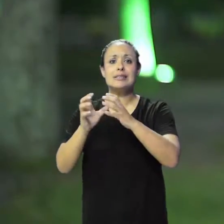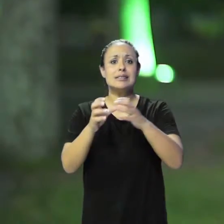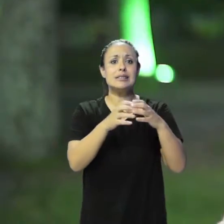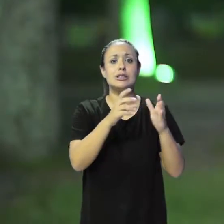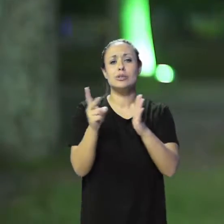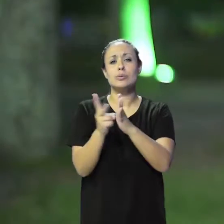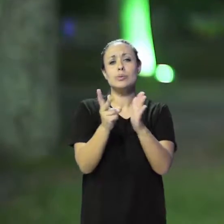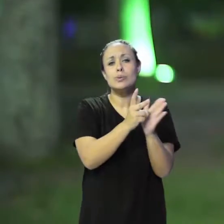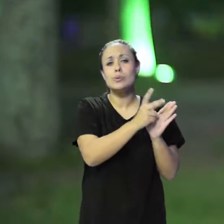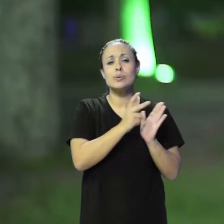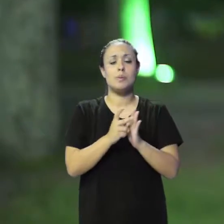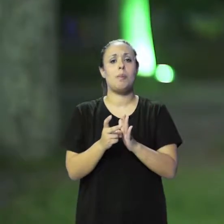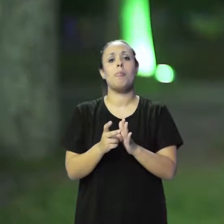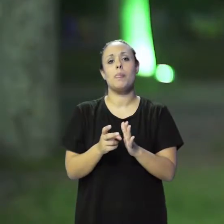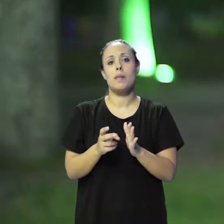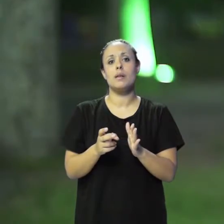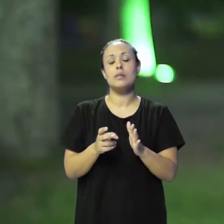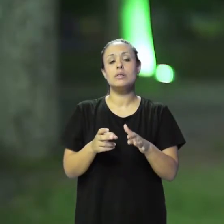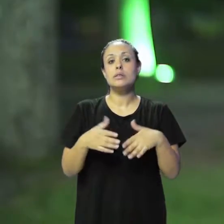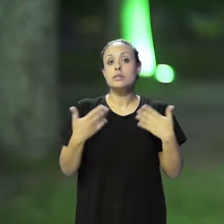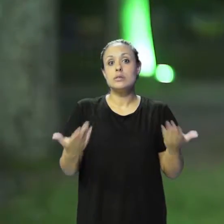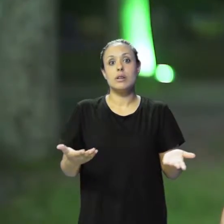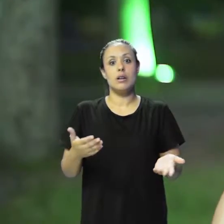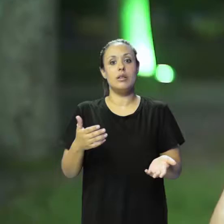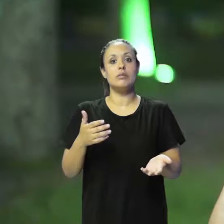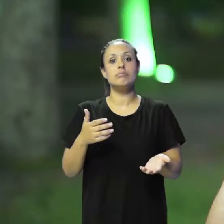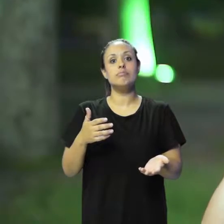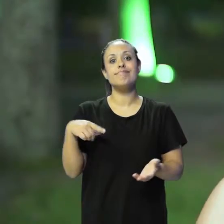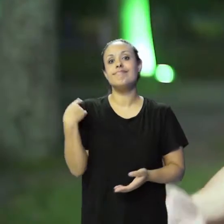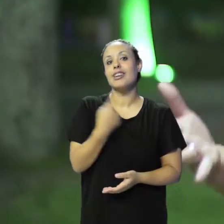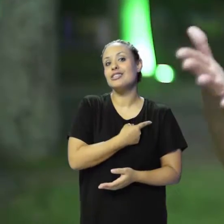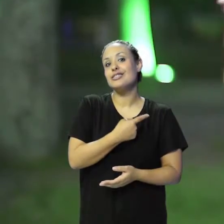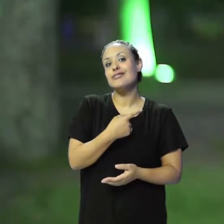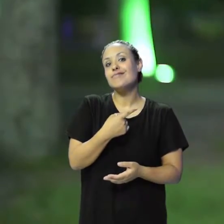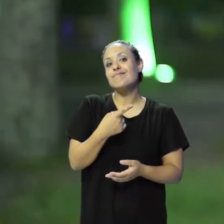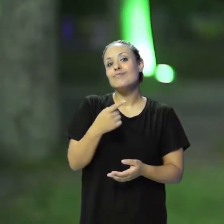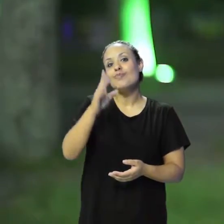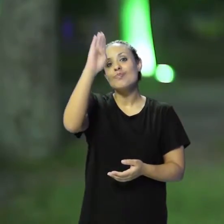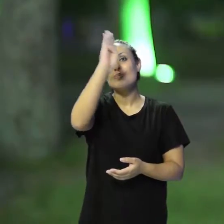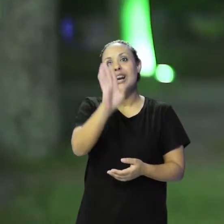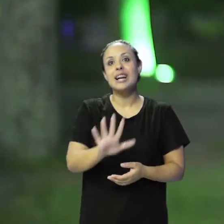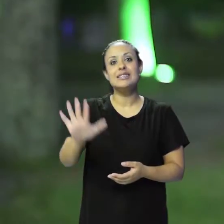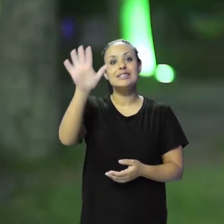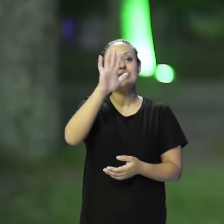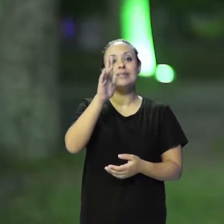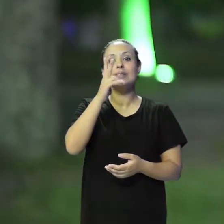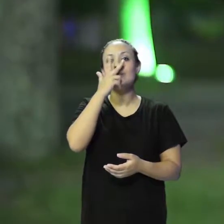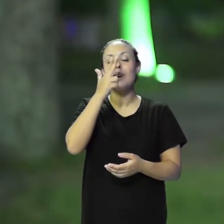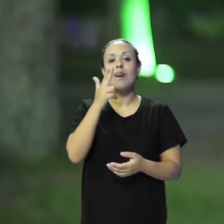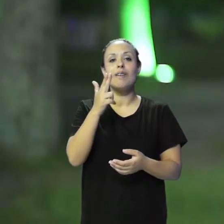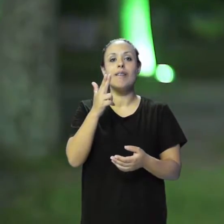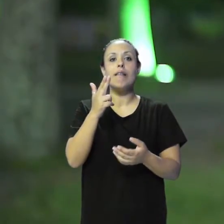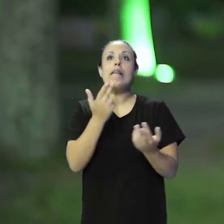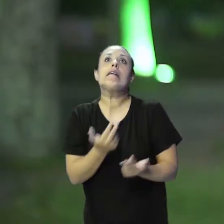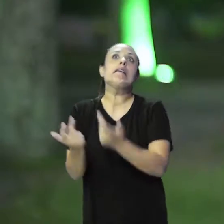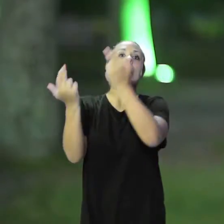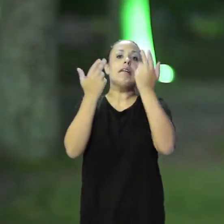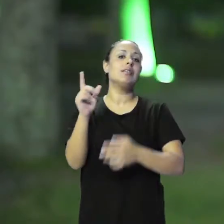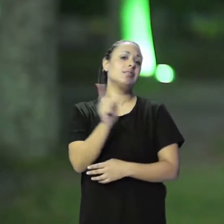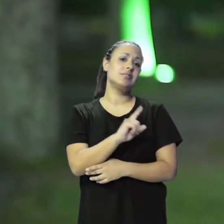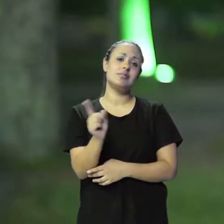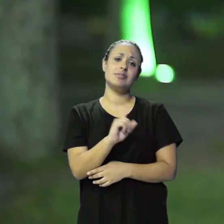faladas hoje no Brasil, segundo o censo de 2010. Então, a gente é muito mais do que um